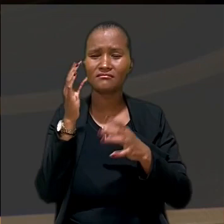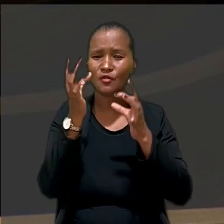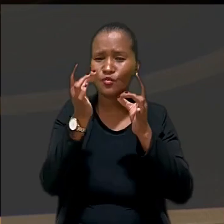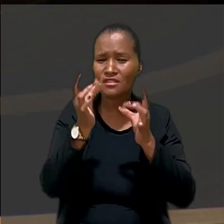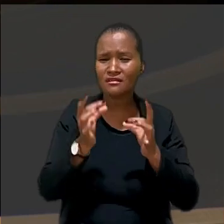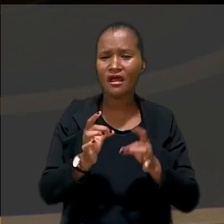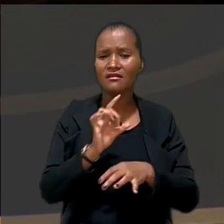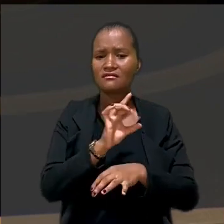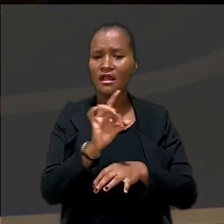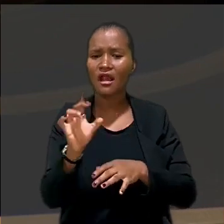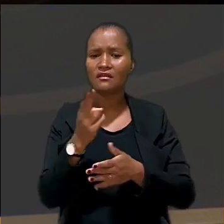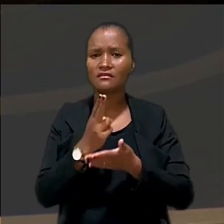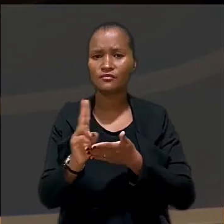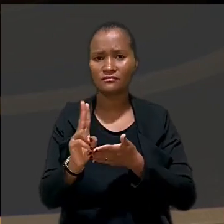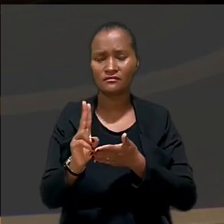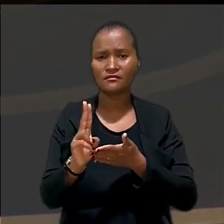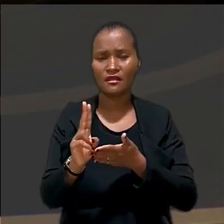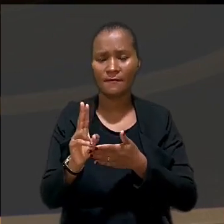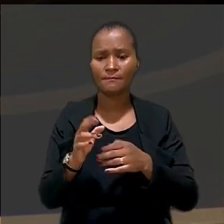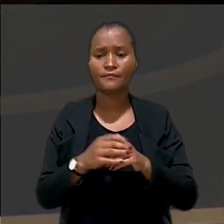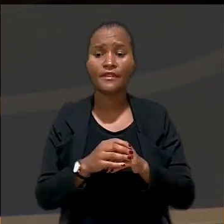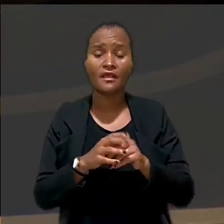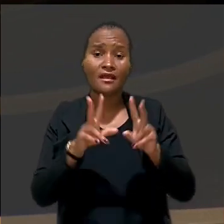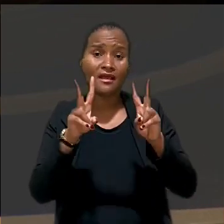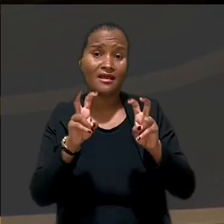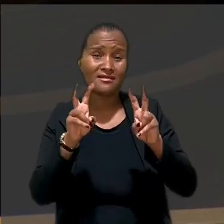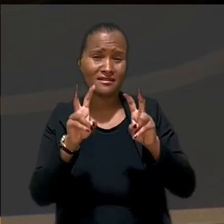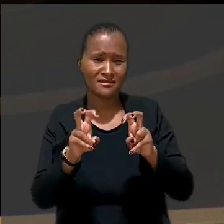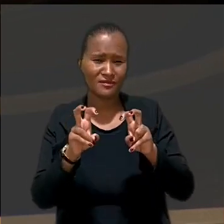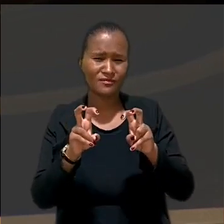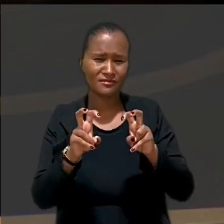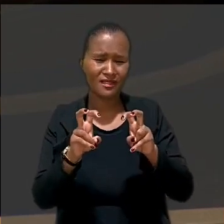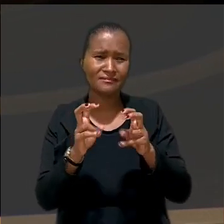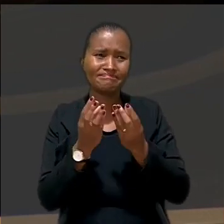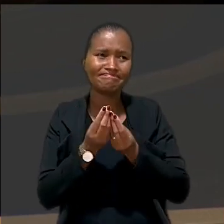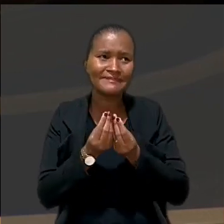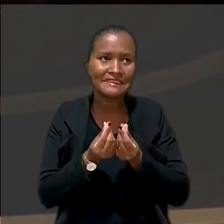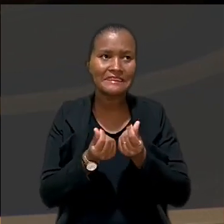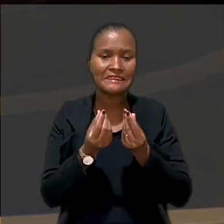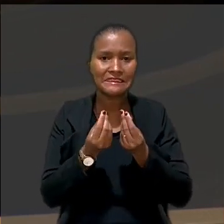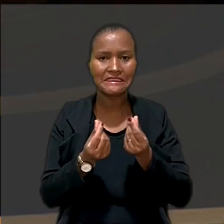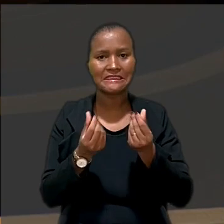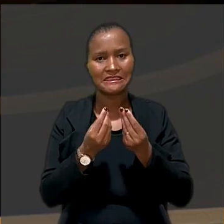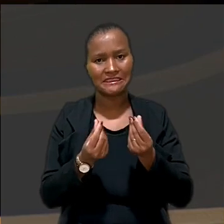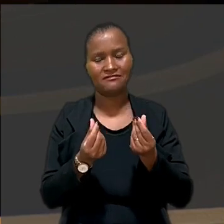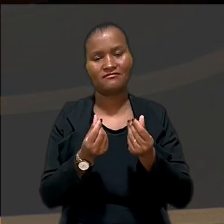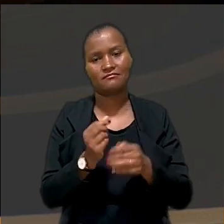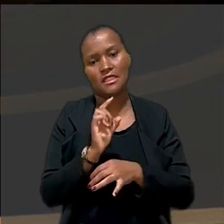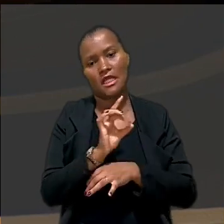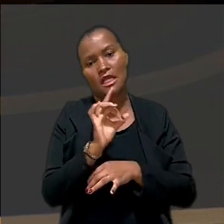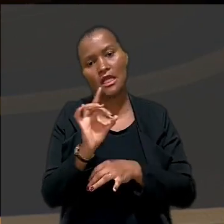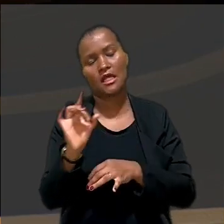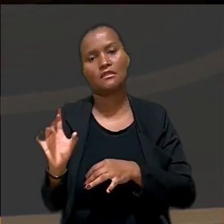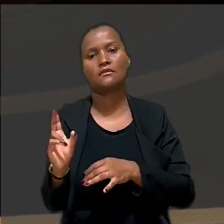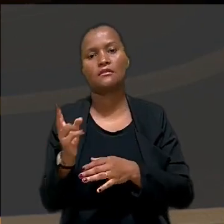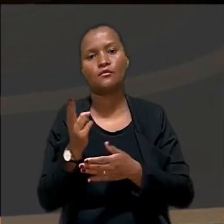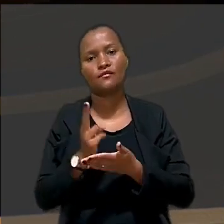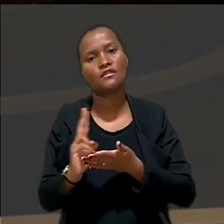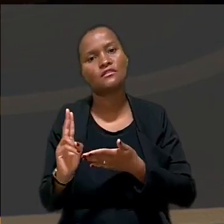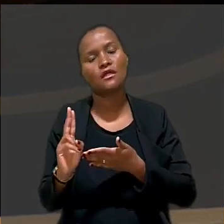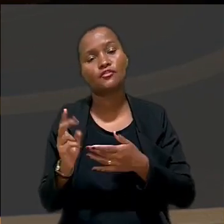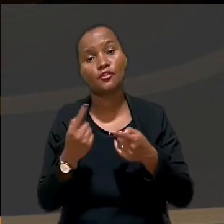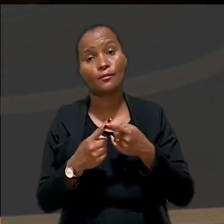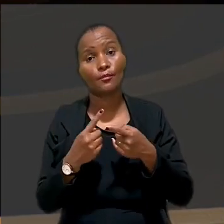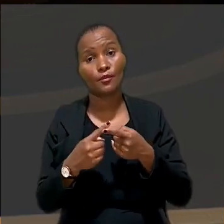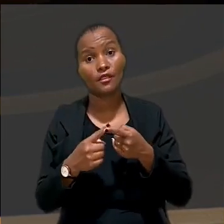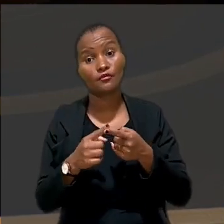peculiaridades de cada instituição. Essa questão, ela é uma questão muito, muito sensível para cada instituição.